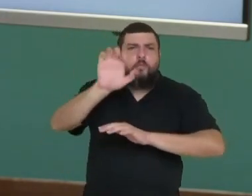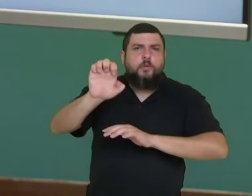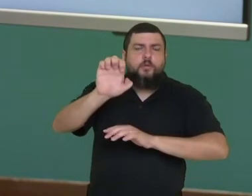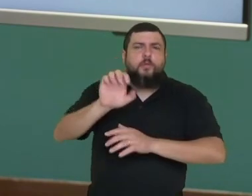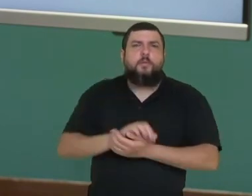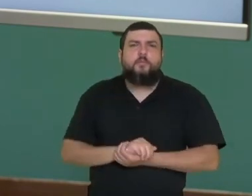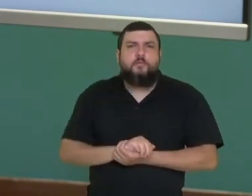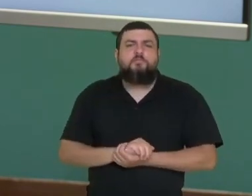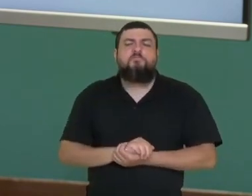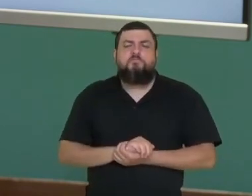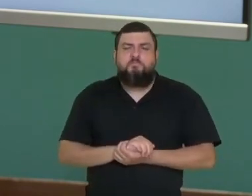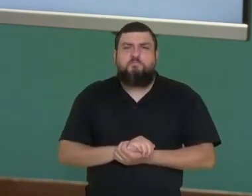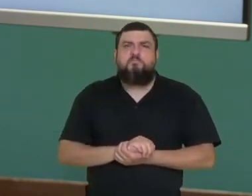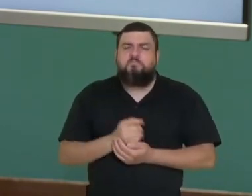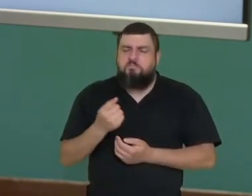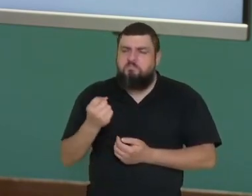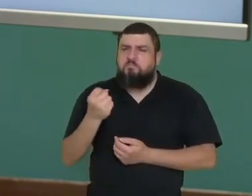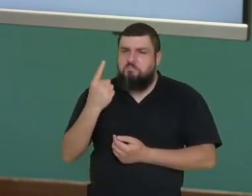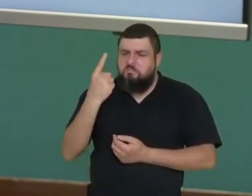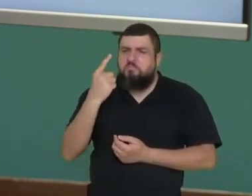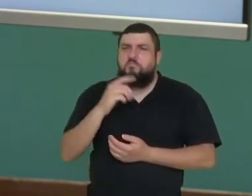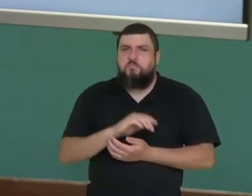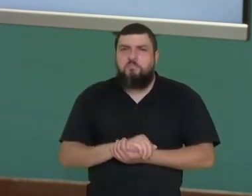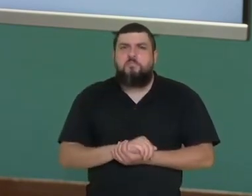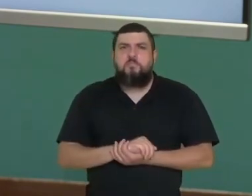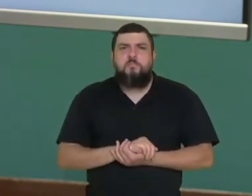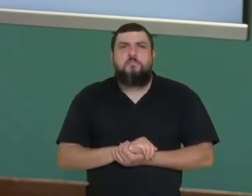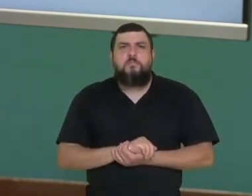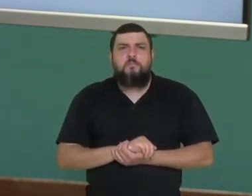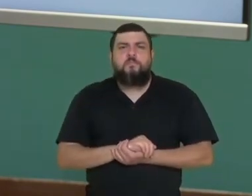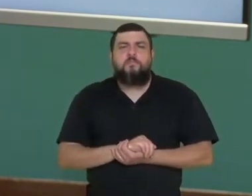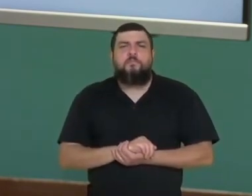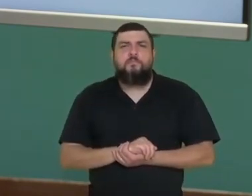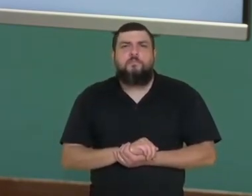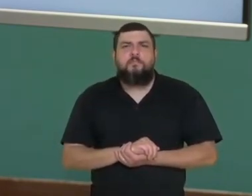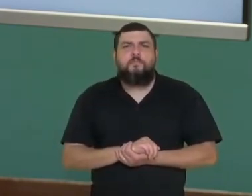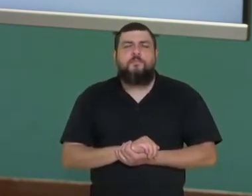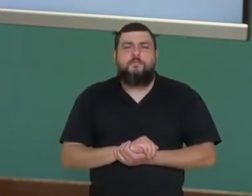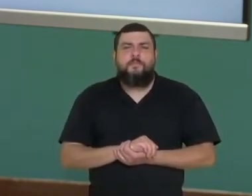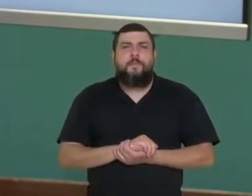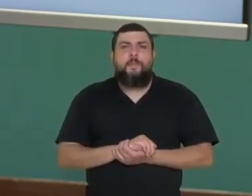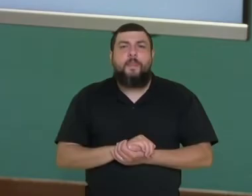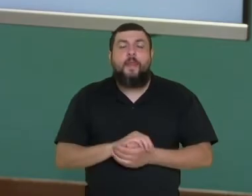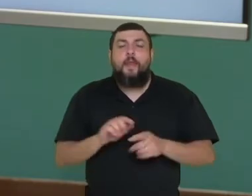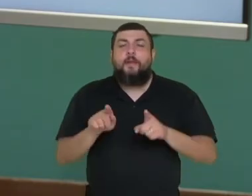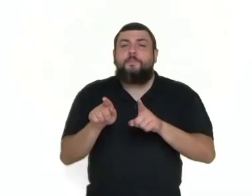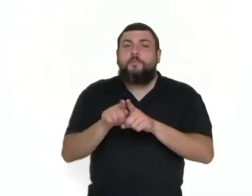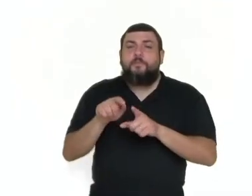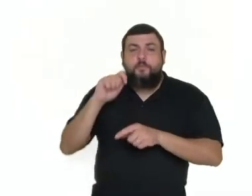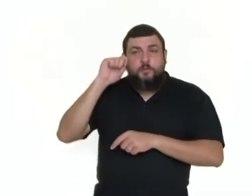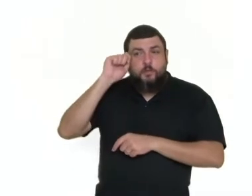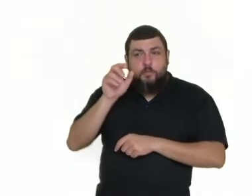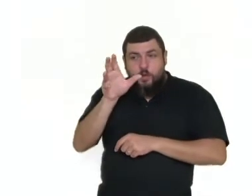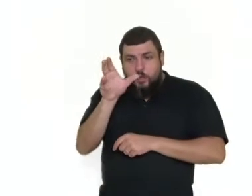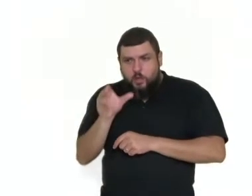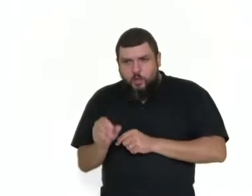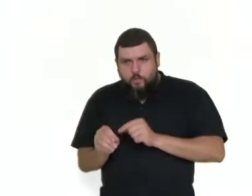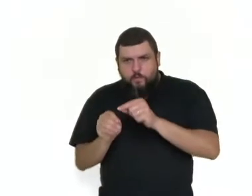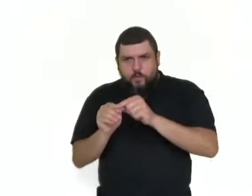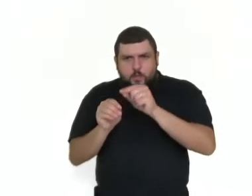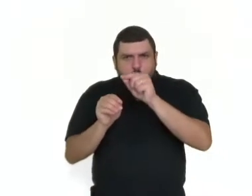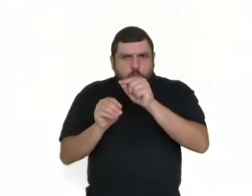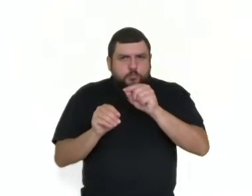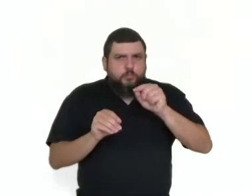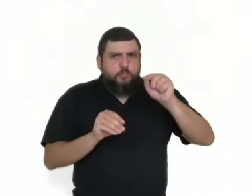Olhe só, impressionante esses califados. Partindo do continente africano, como o Roberto falou, tomou a Península